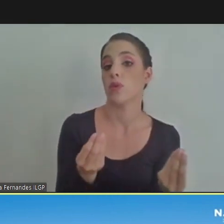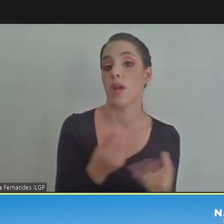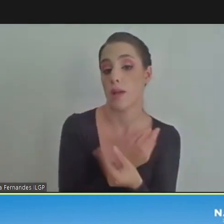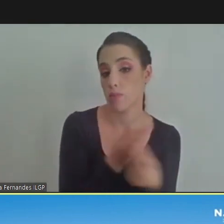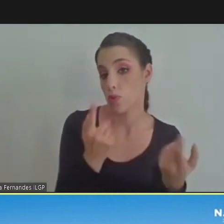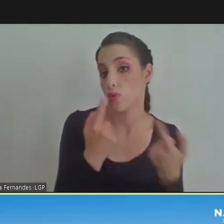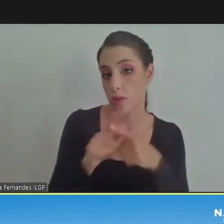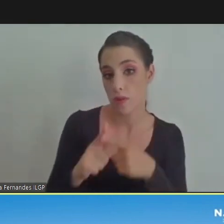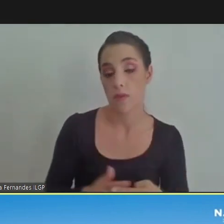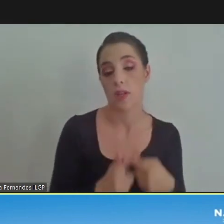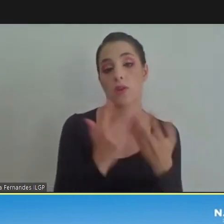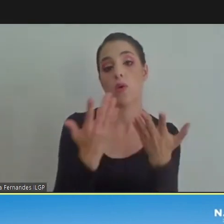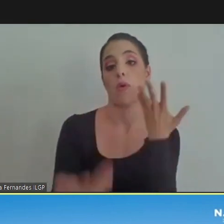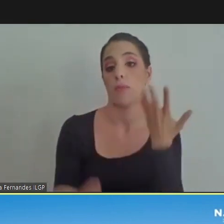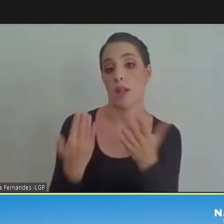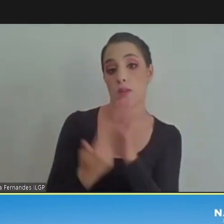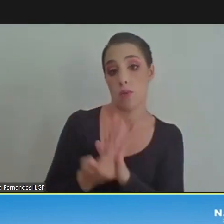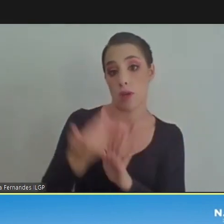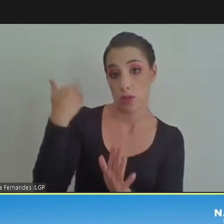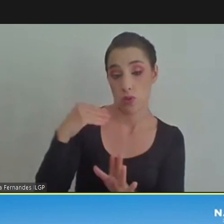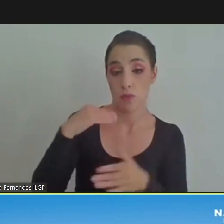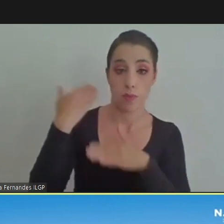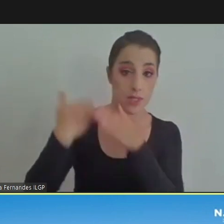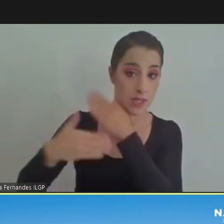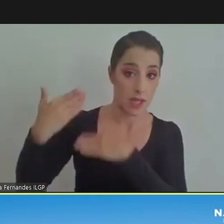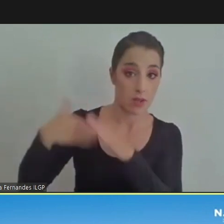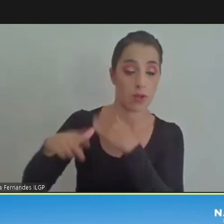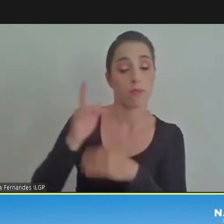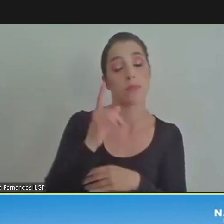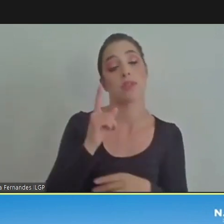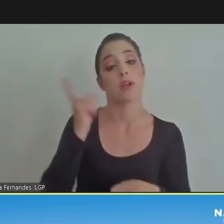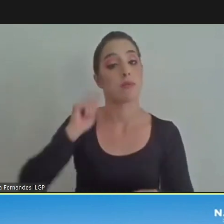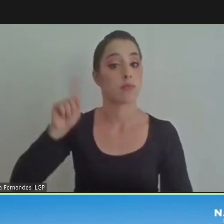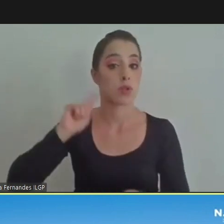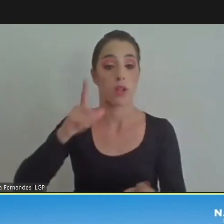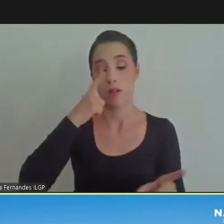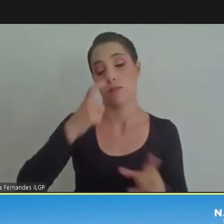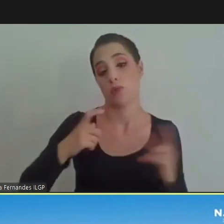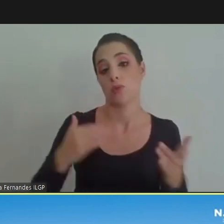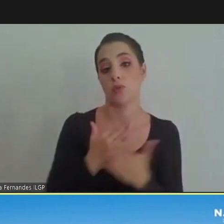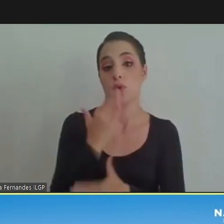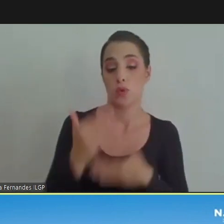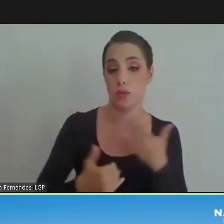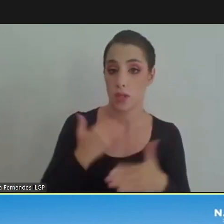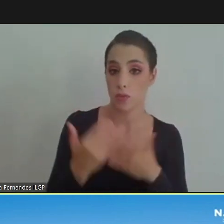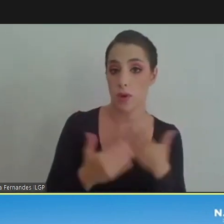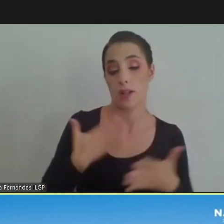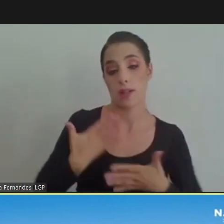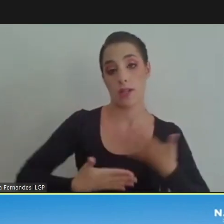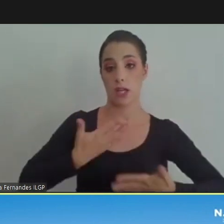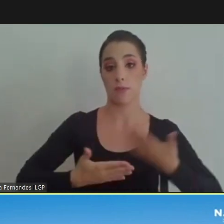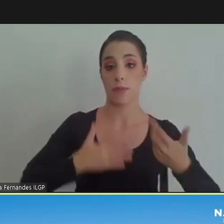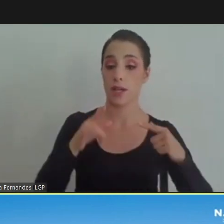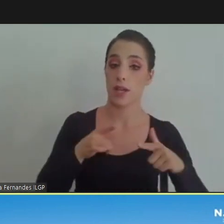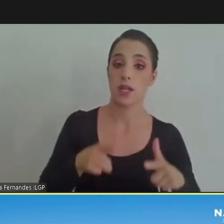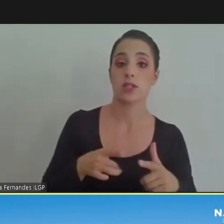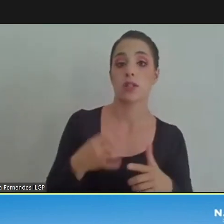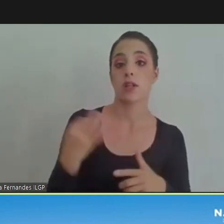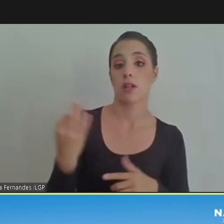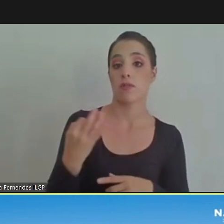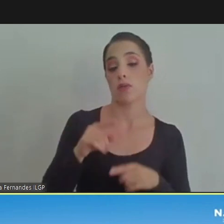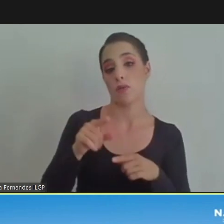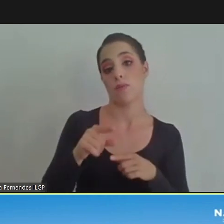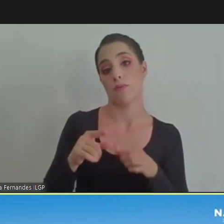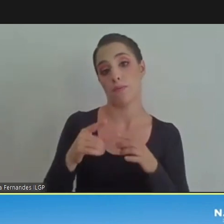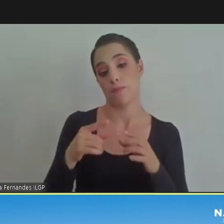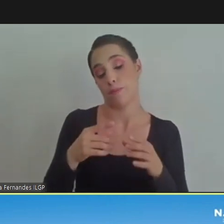diferente do que no que era passado, e por isso é importante que as pessoas continuem com este dinamismo e com esta preocupação